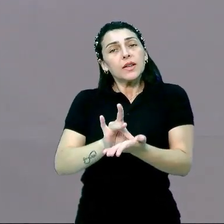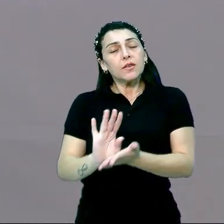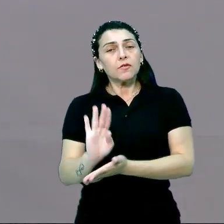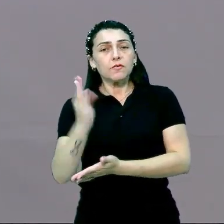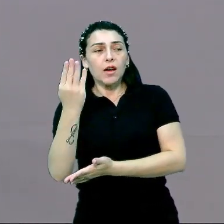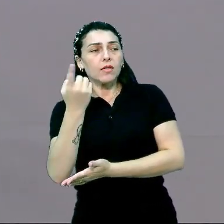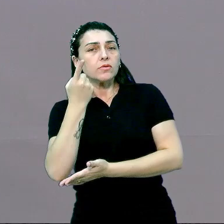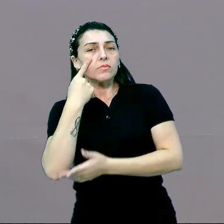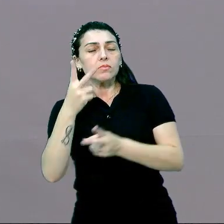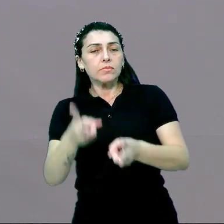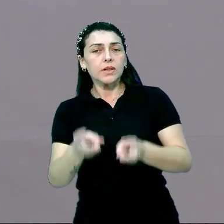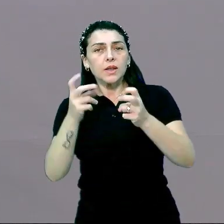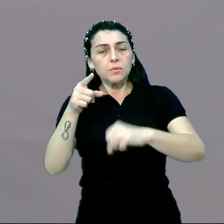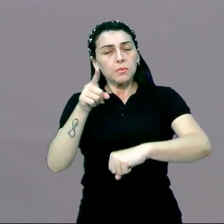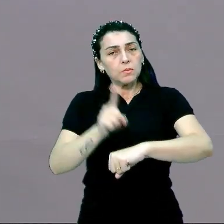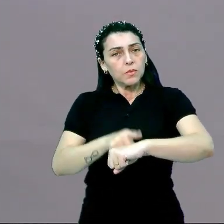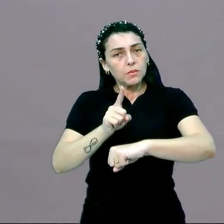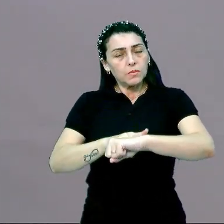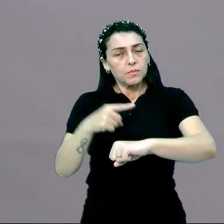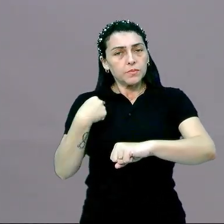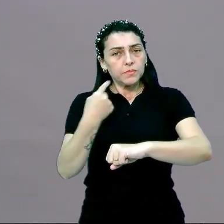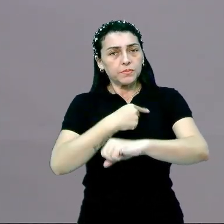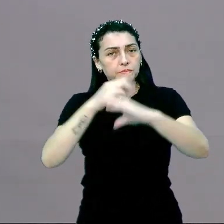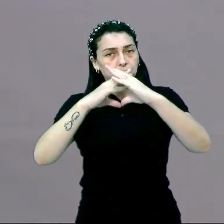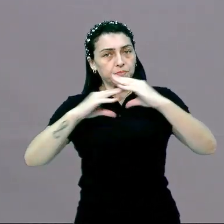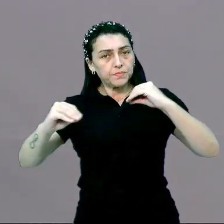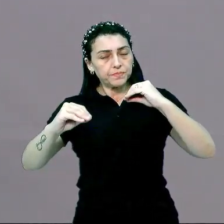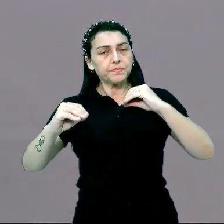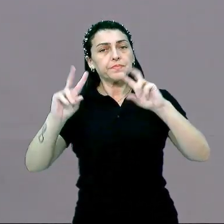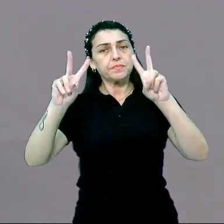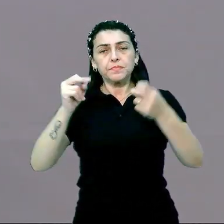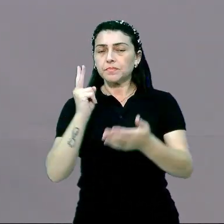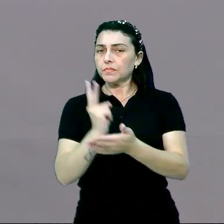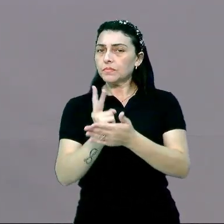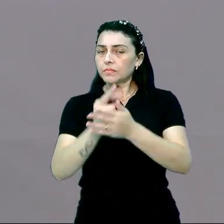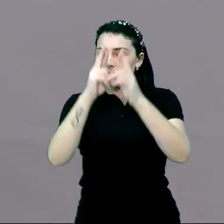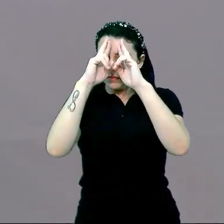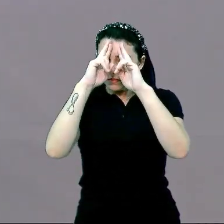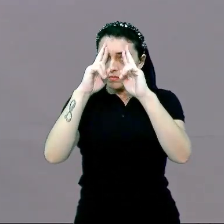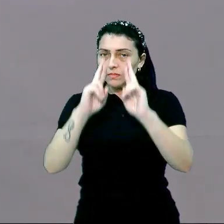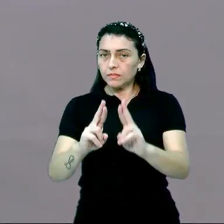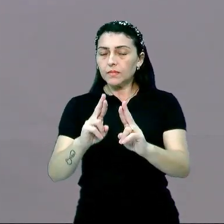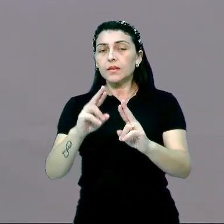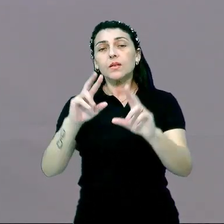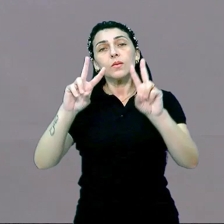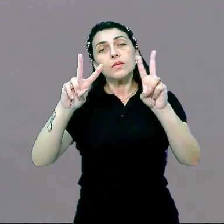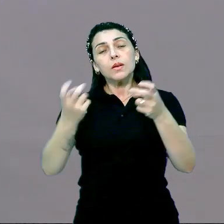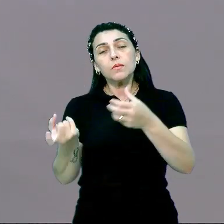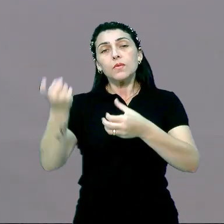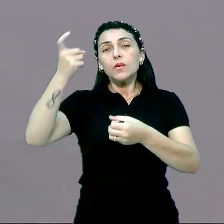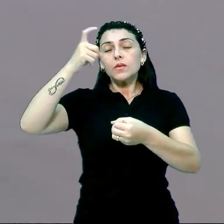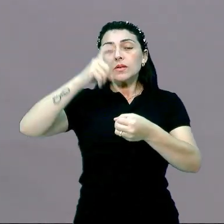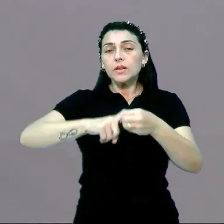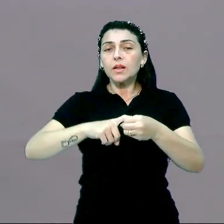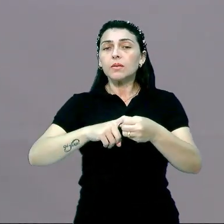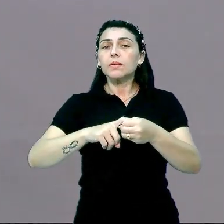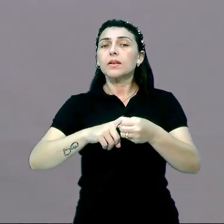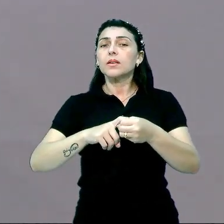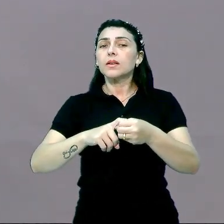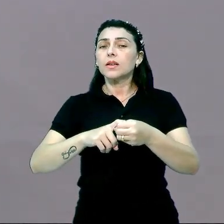reais. Observe que em momento nenhum nós fugimos ao tema, sempre respeitando o tema e voltando ao tema para